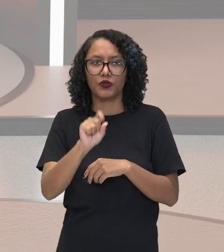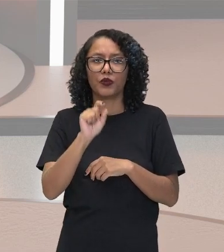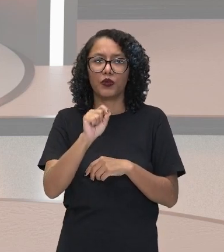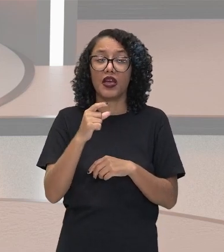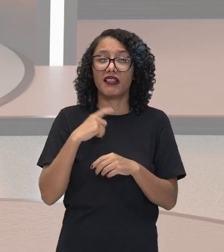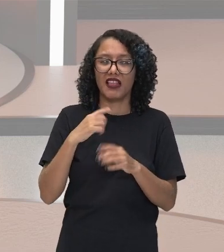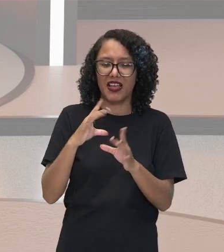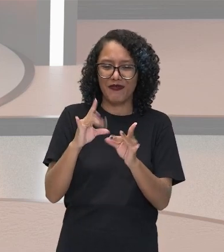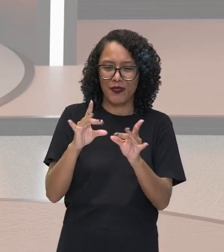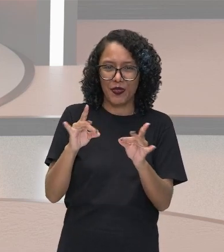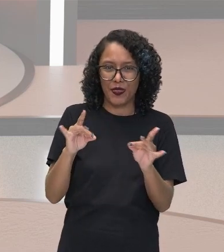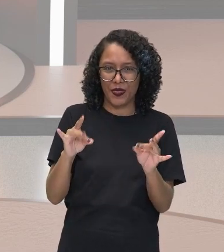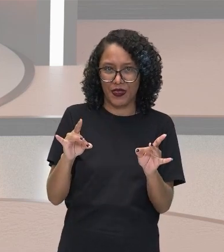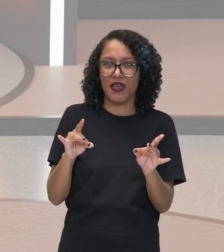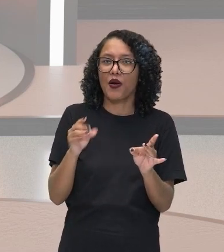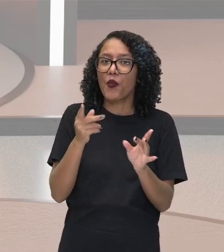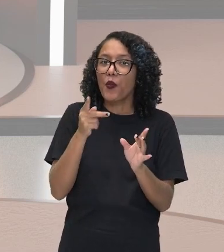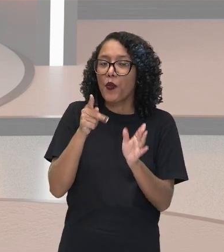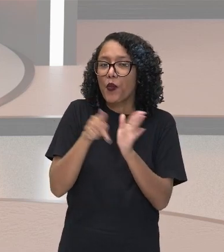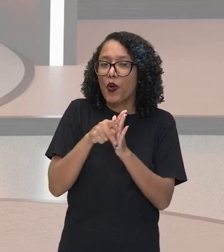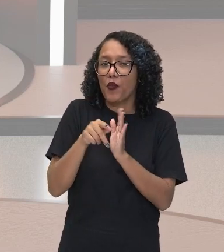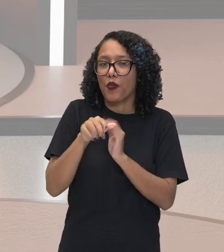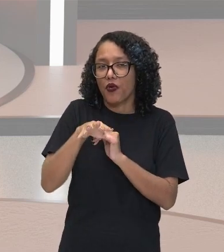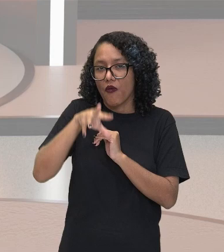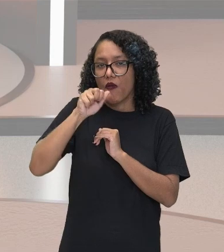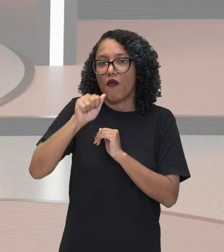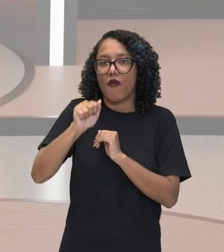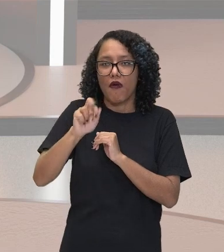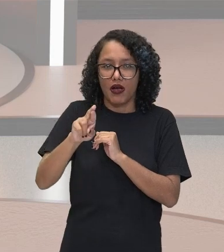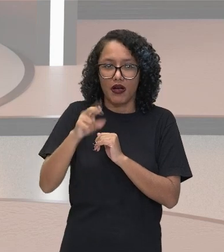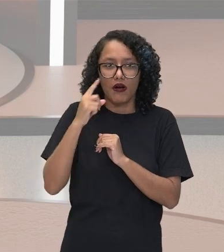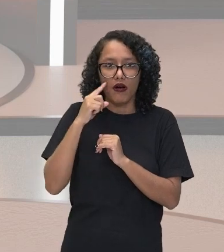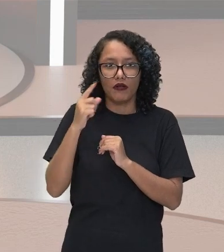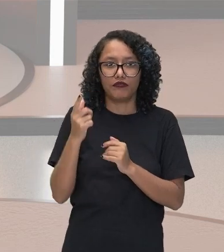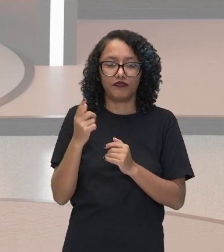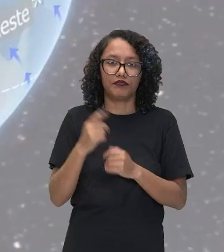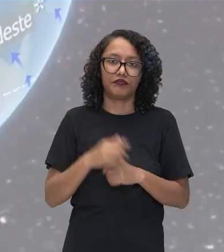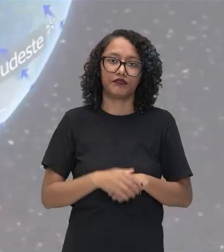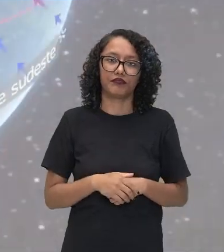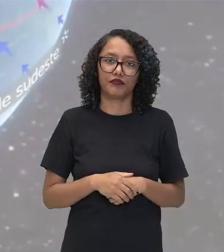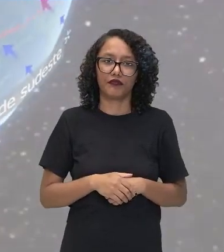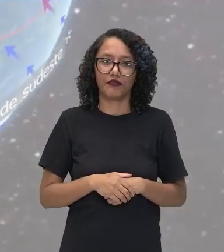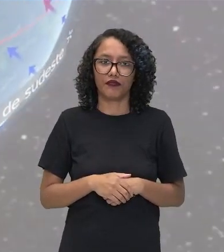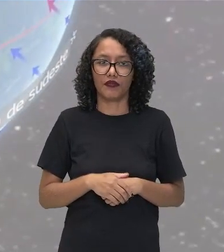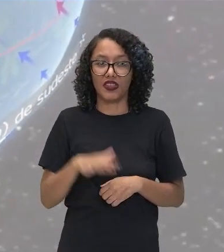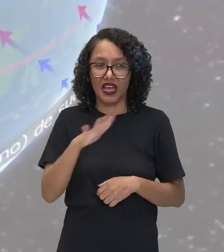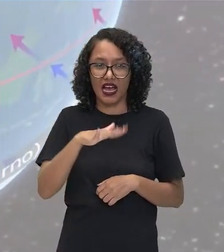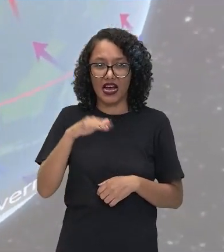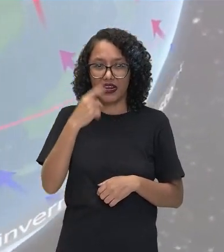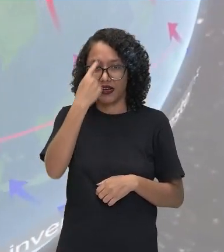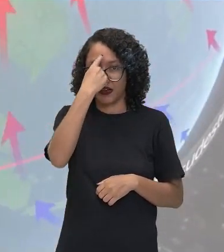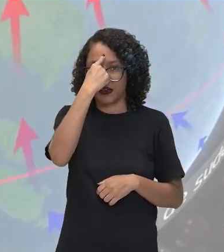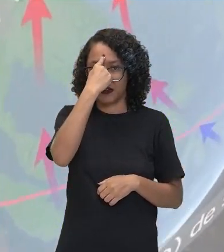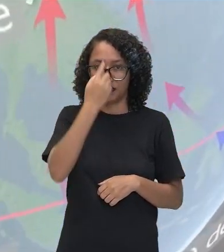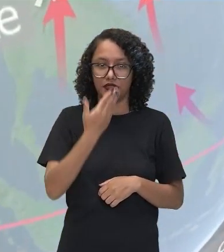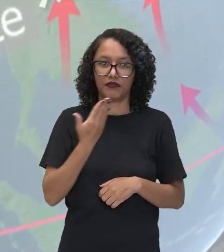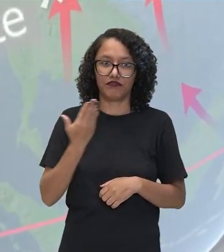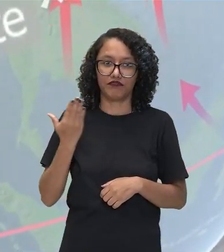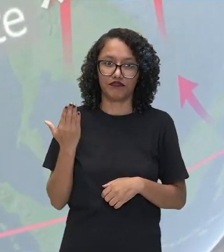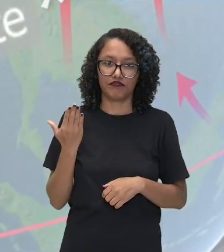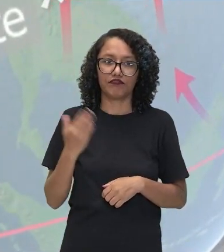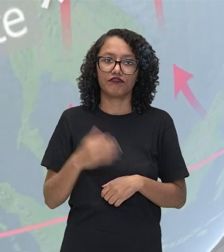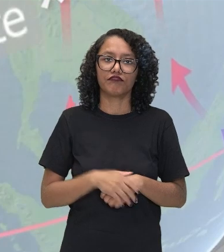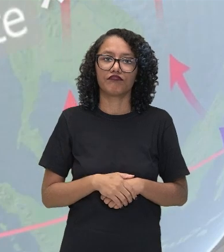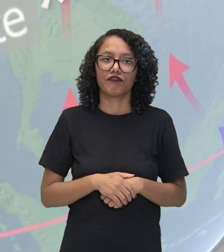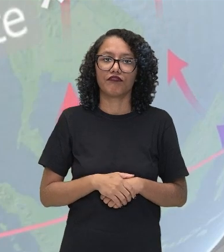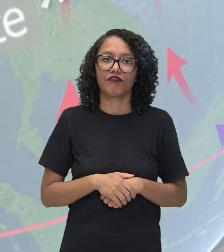a umidade do ar. Então, olha só, vocês estão vendo essas setinhas? Aqui na região da Índia, vamos destacar aqui a região do